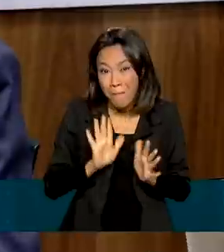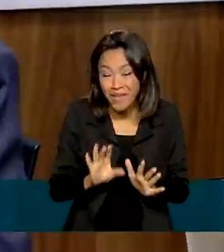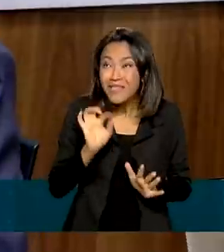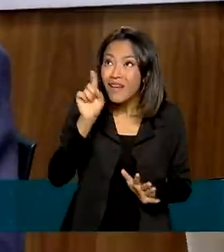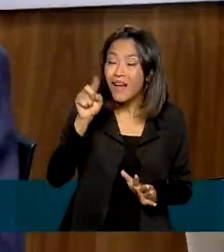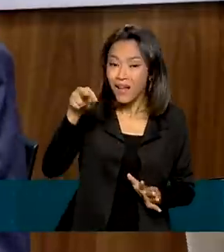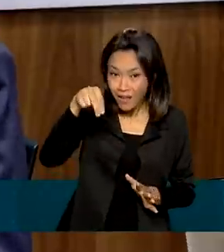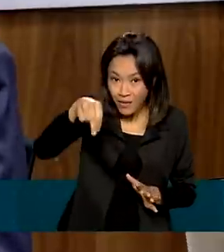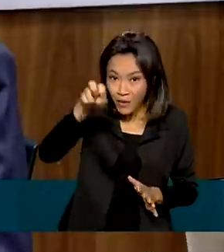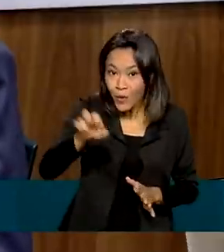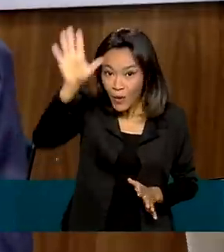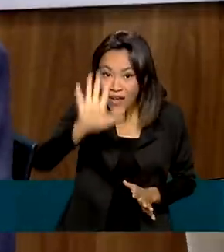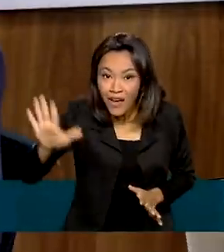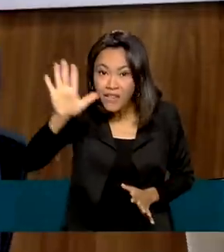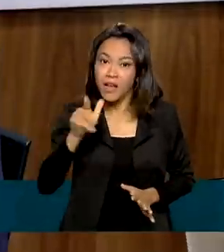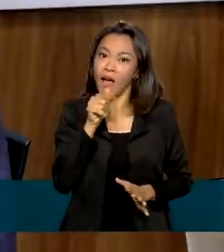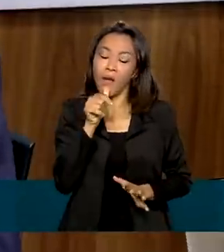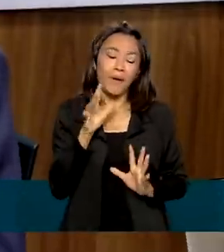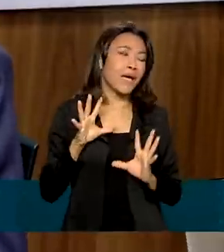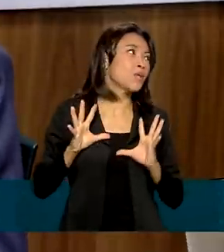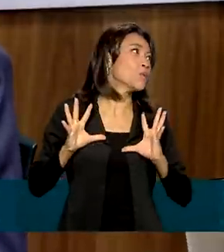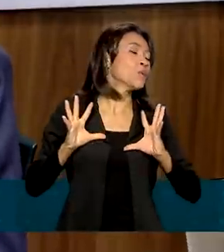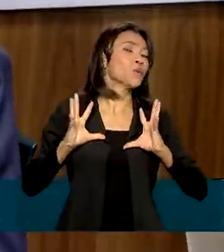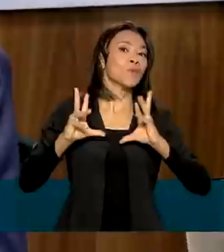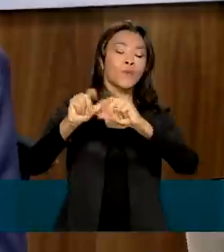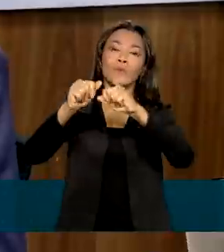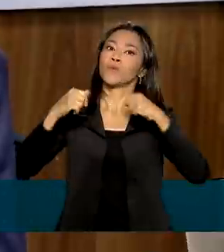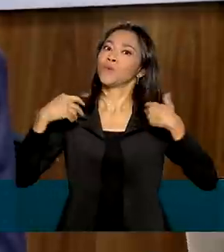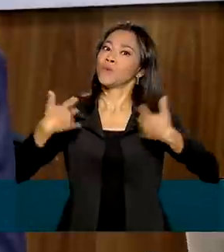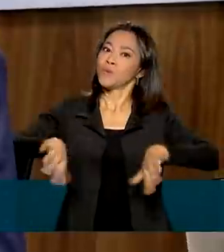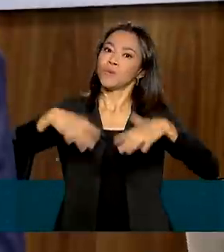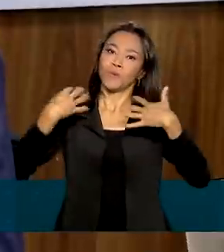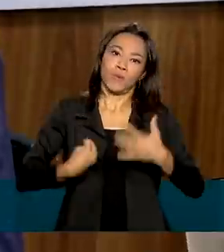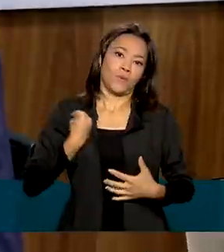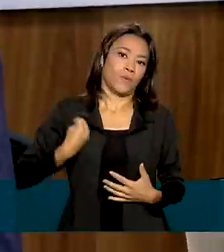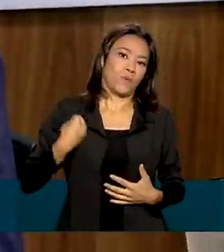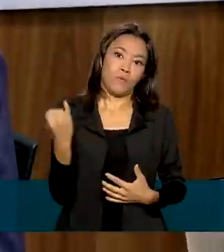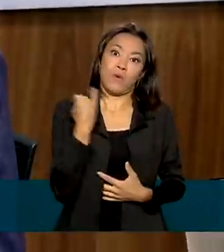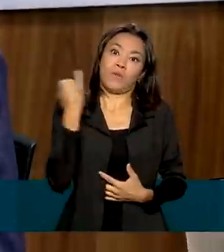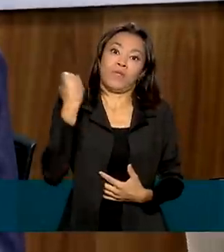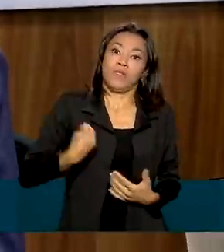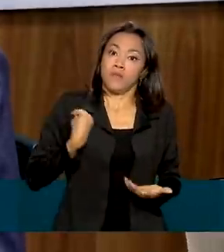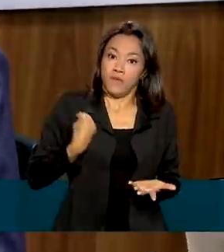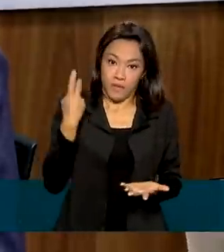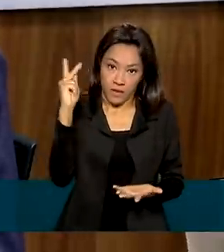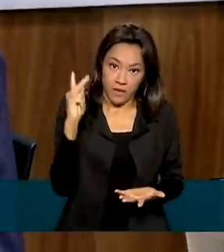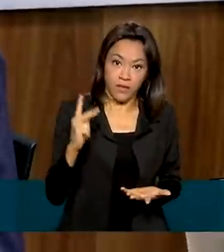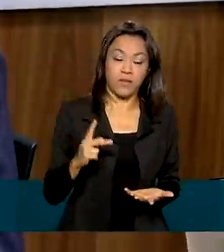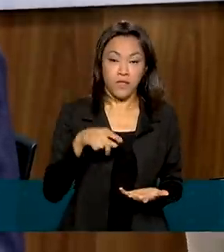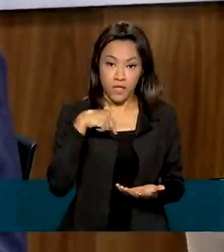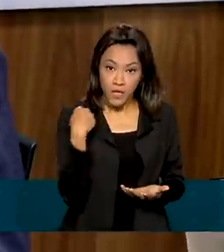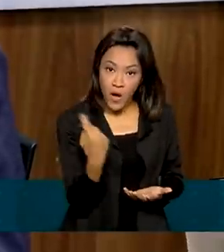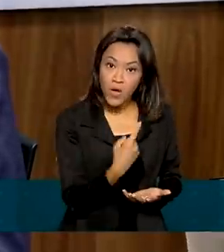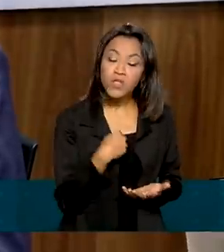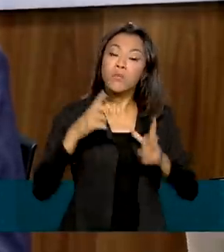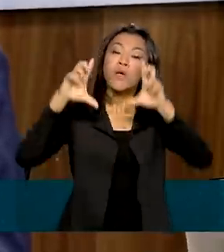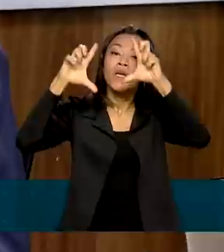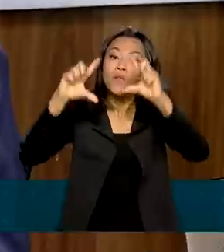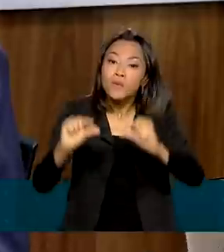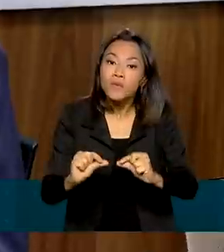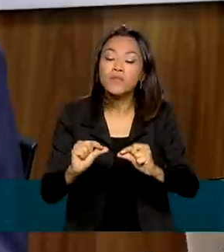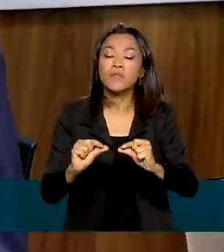nordestino a água é tudo e com isso estamos dando um golpe mortal na indústria da seca bem como estamos